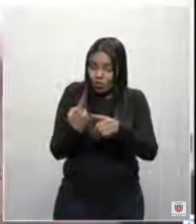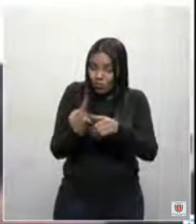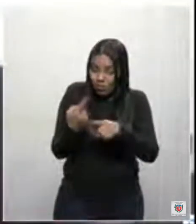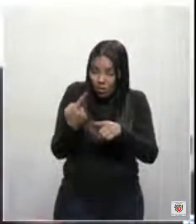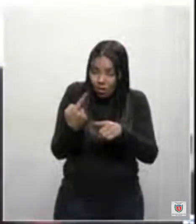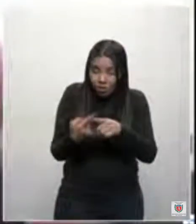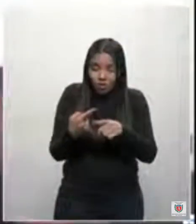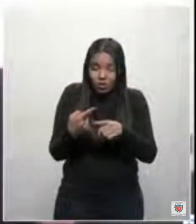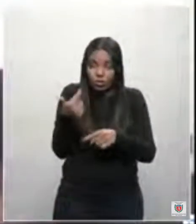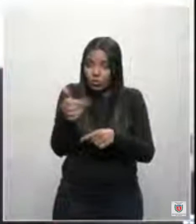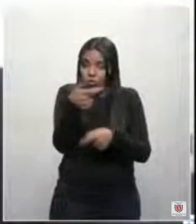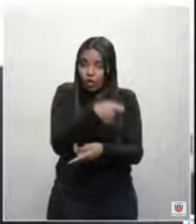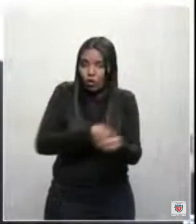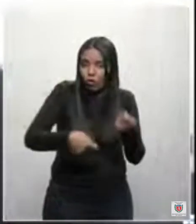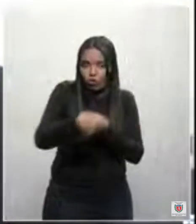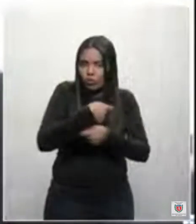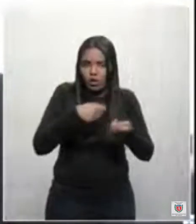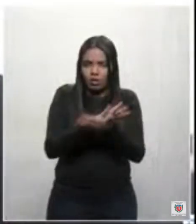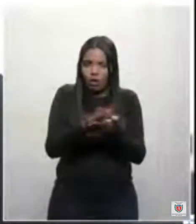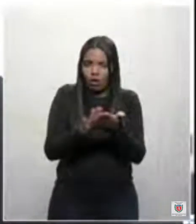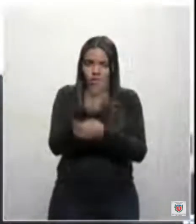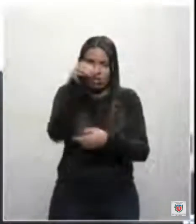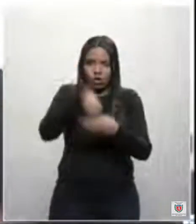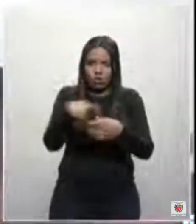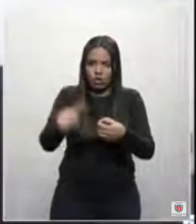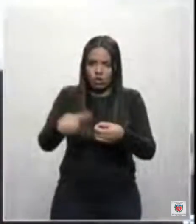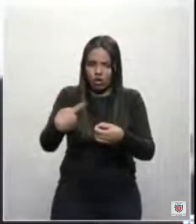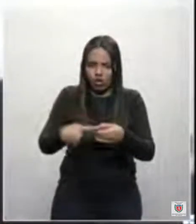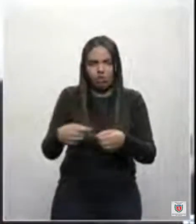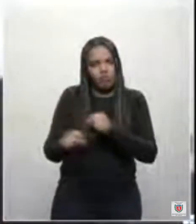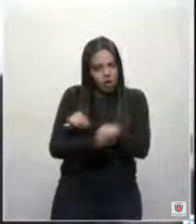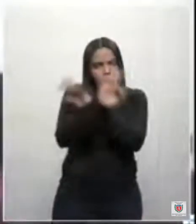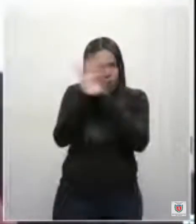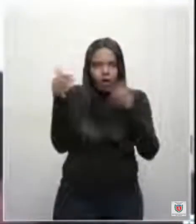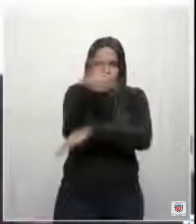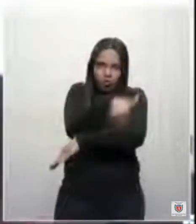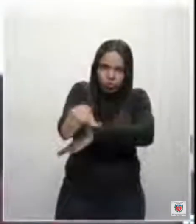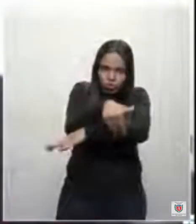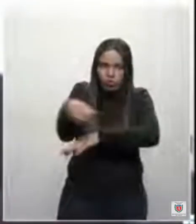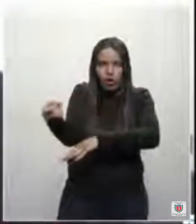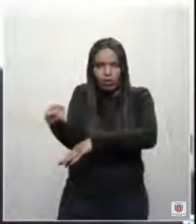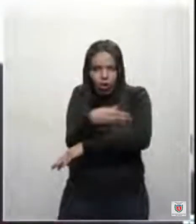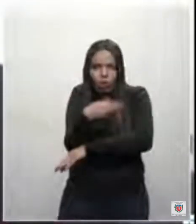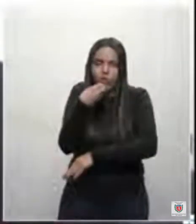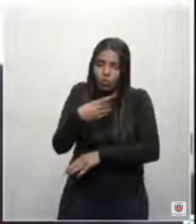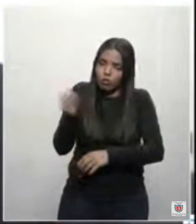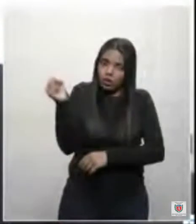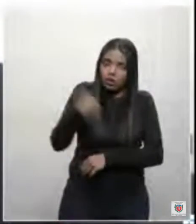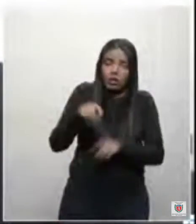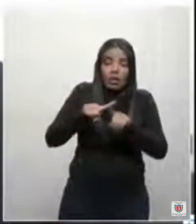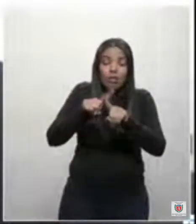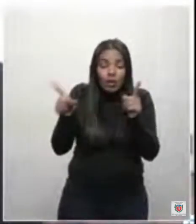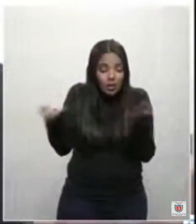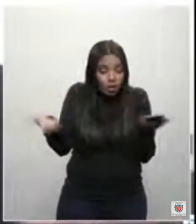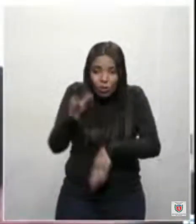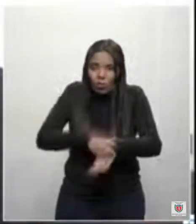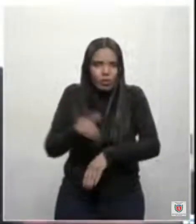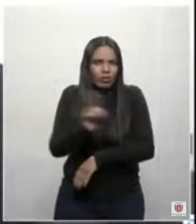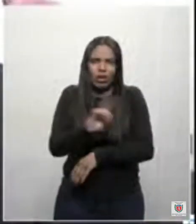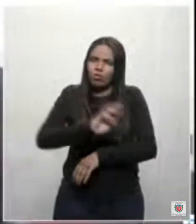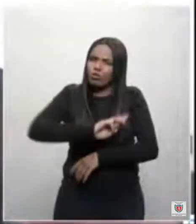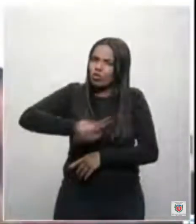a economia girar dentro do município. Claro que o asfalto é importante, todo mundo precisa de asfalto, mas tem um momento, esse não é. Esse o governo